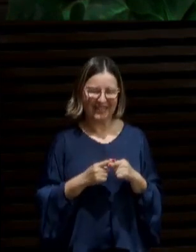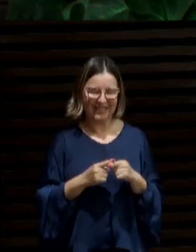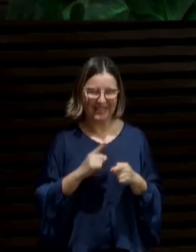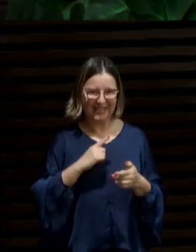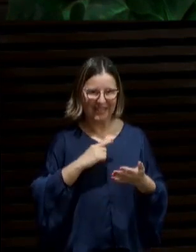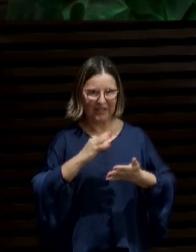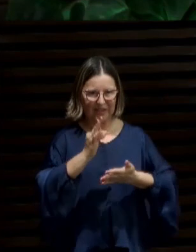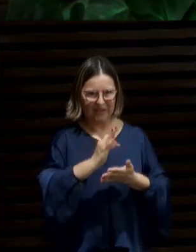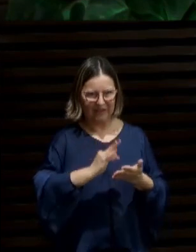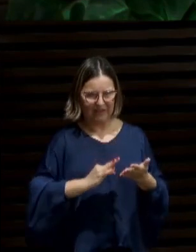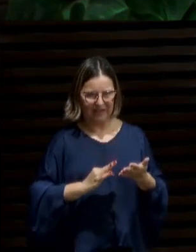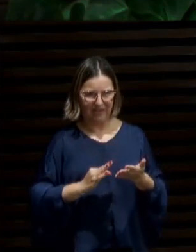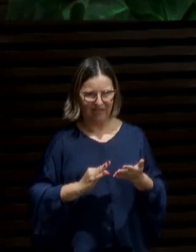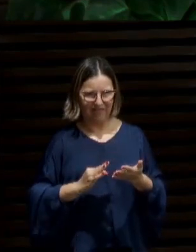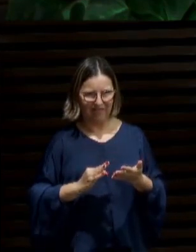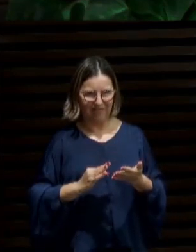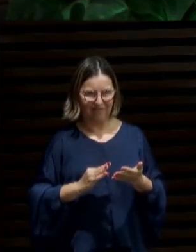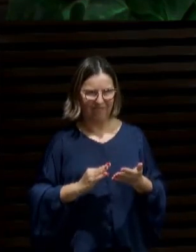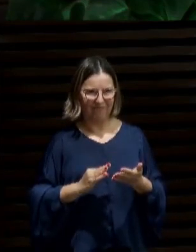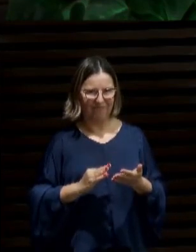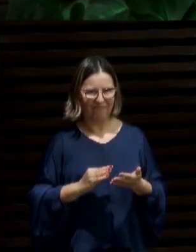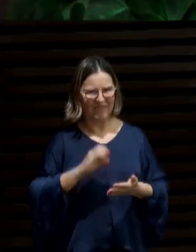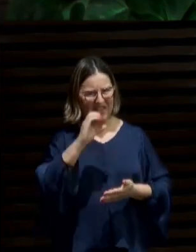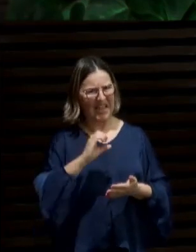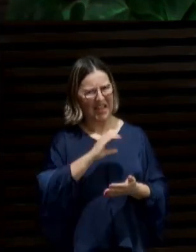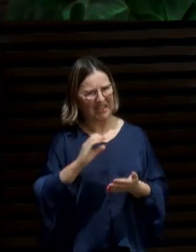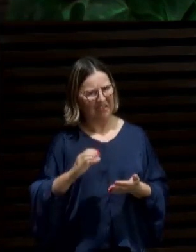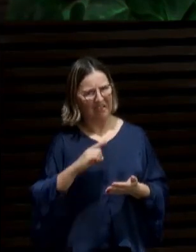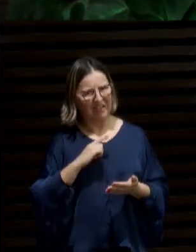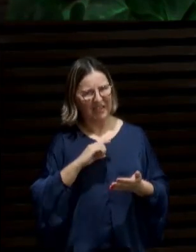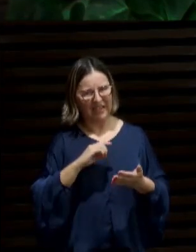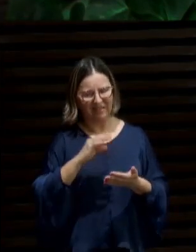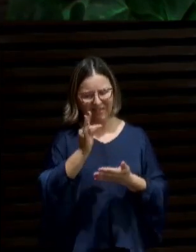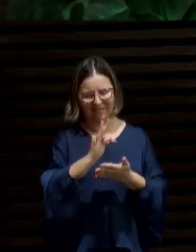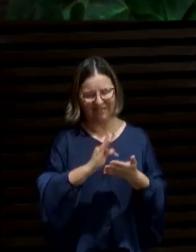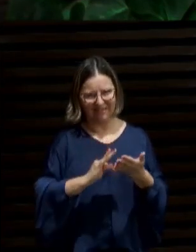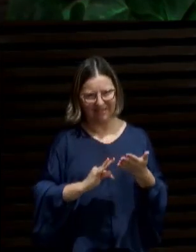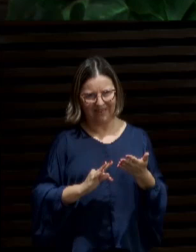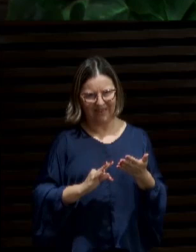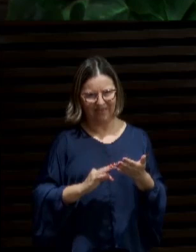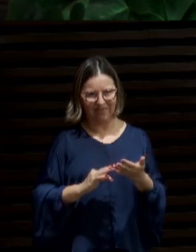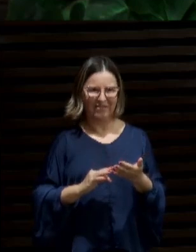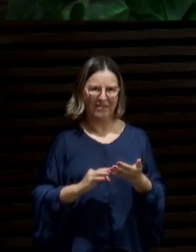do Vaticano, tem o texto siríaco, tem o texto dos